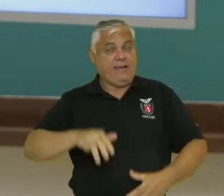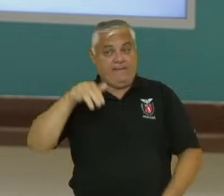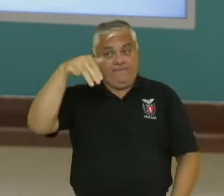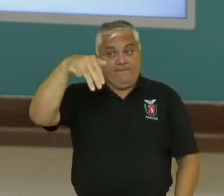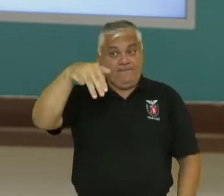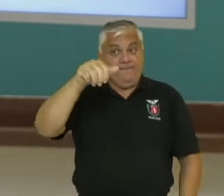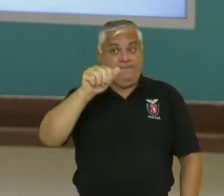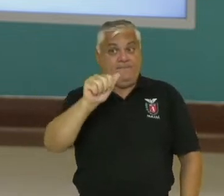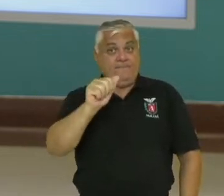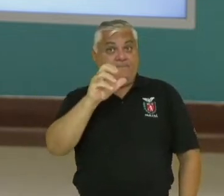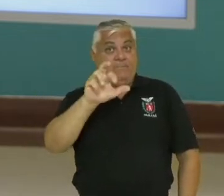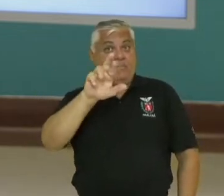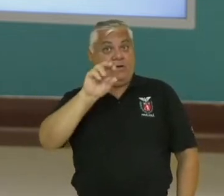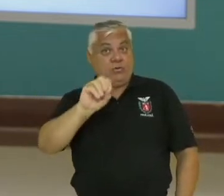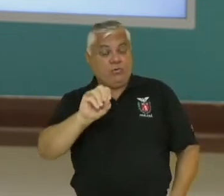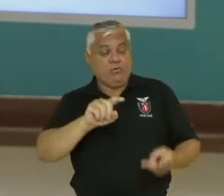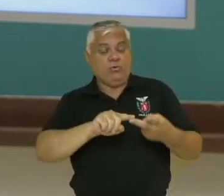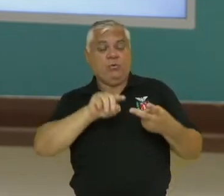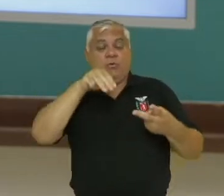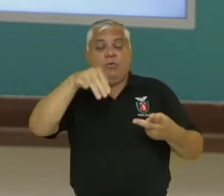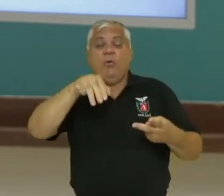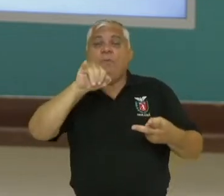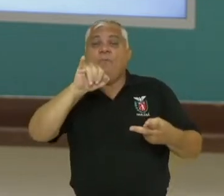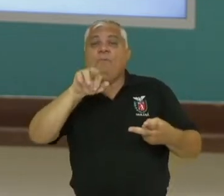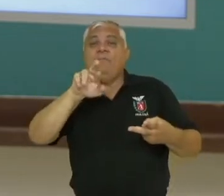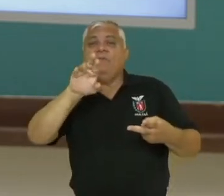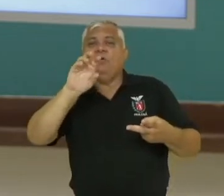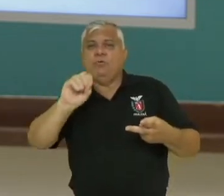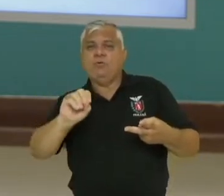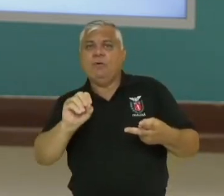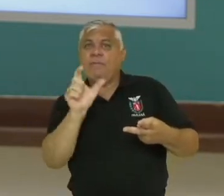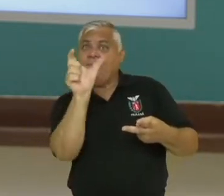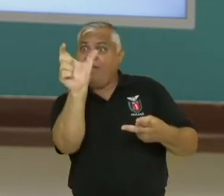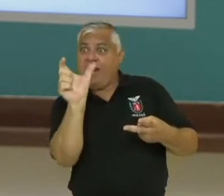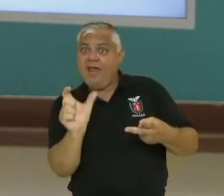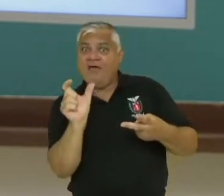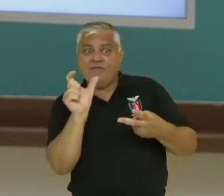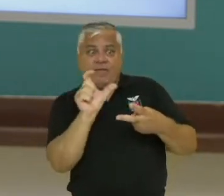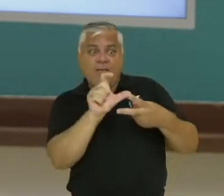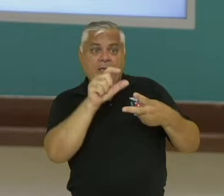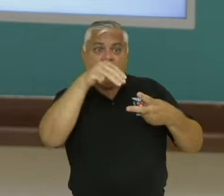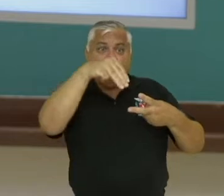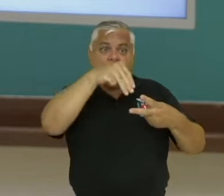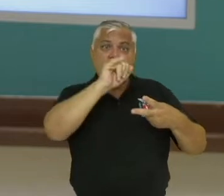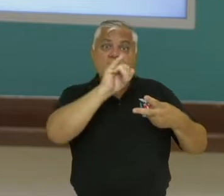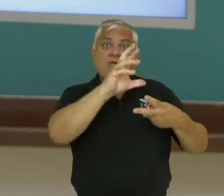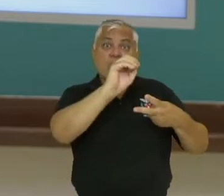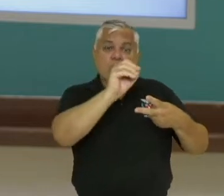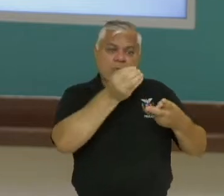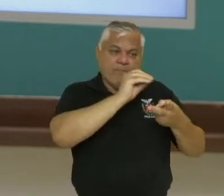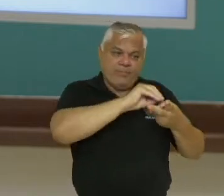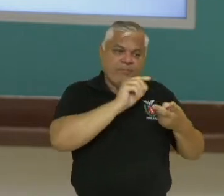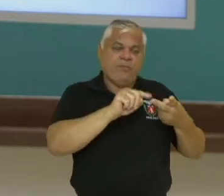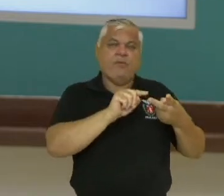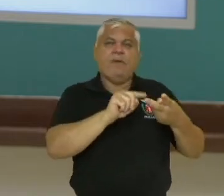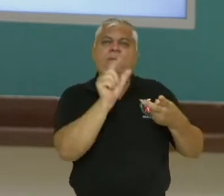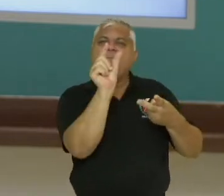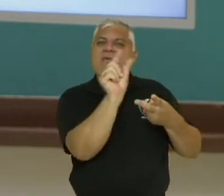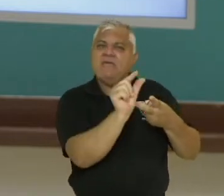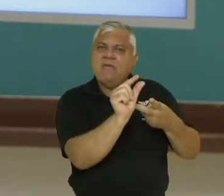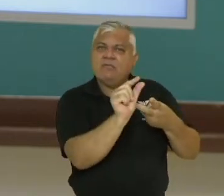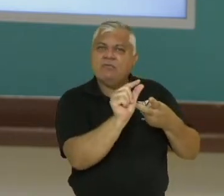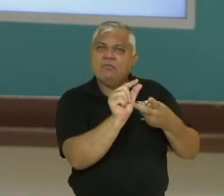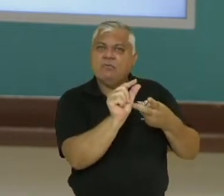explicar o que é micro. Micronutriente. Anota no seu caderno. Micro igual